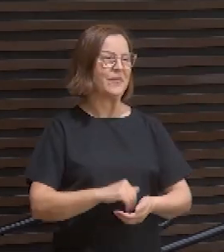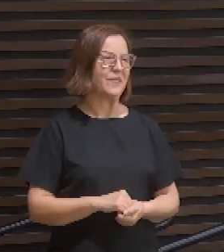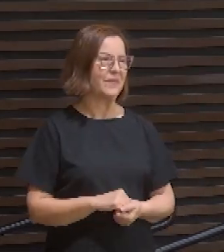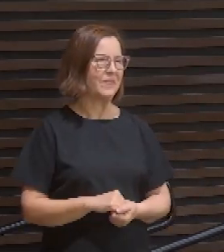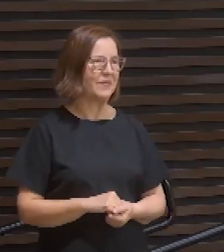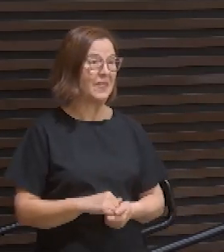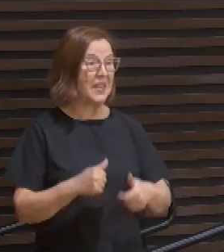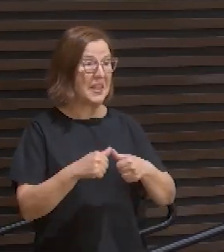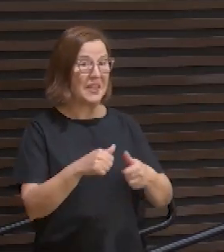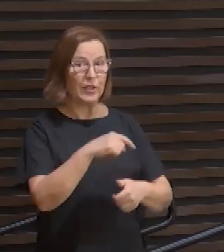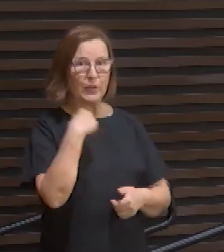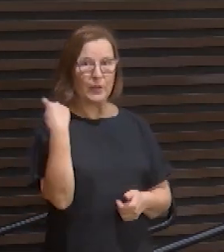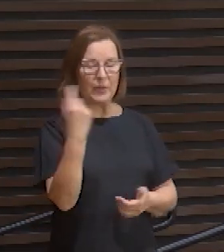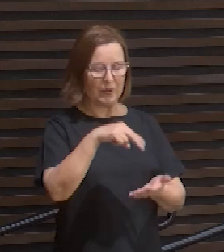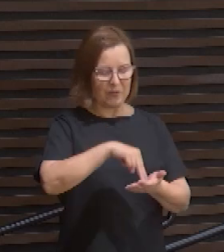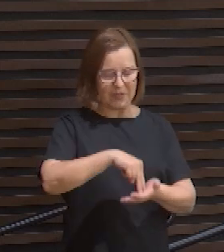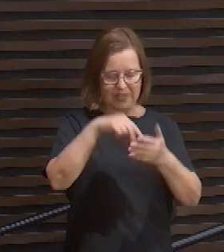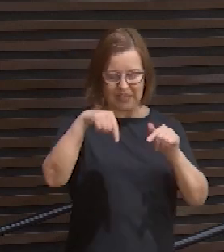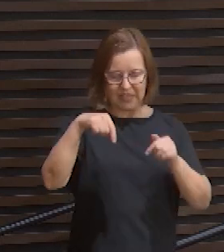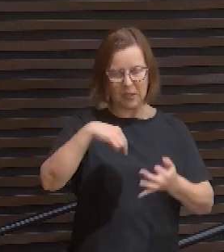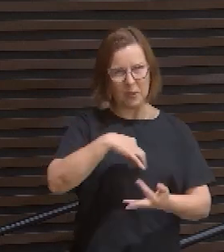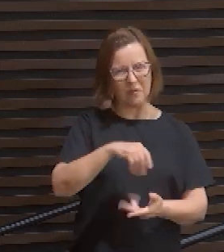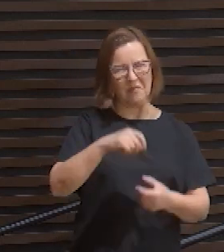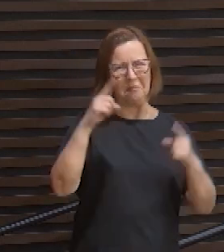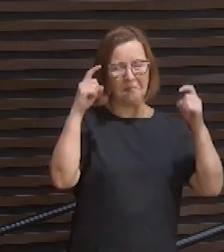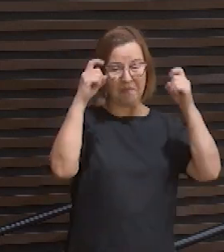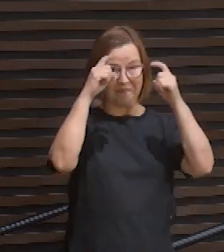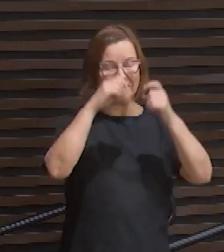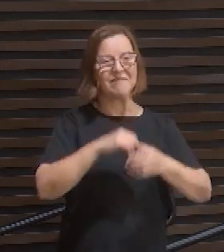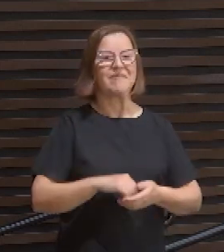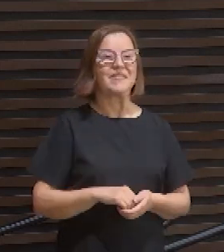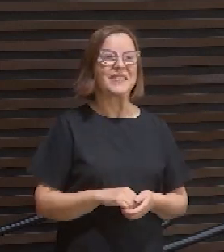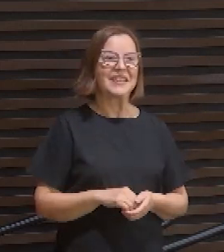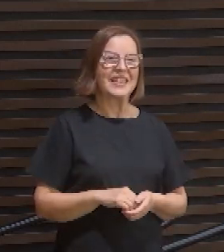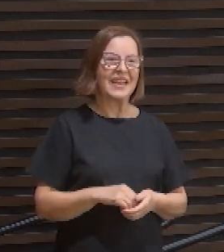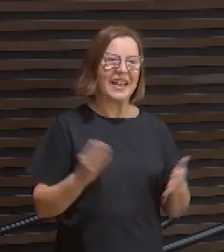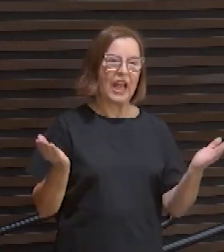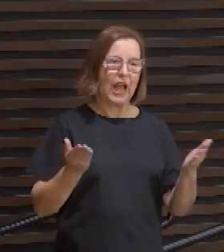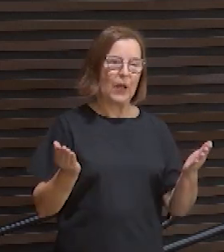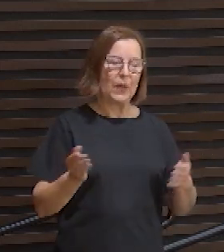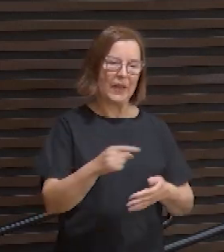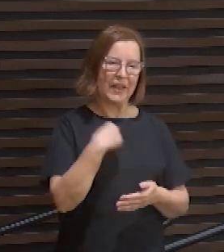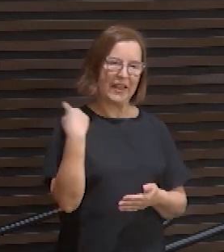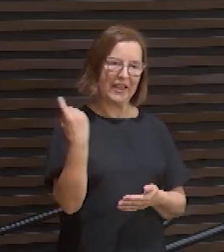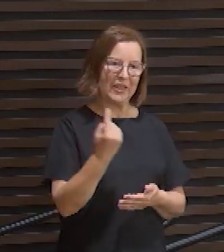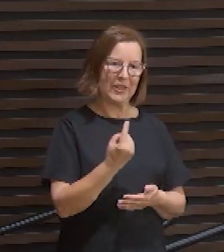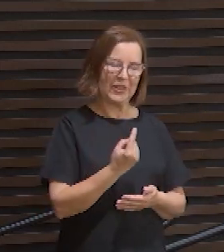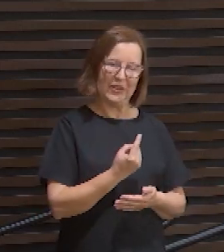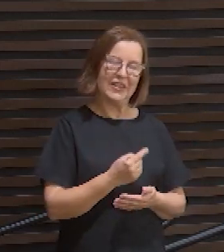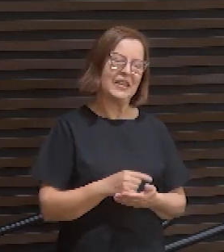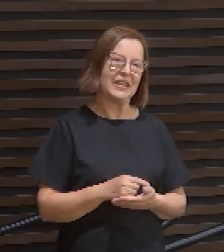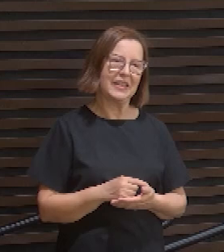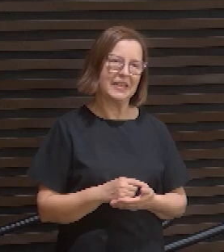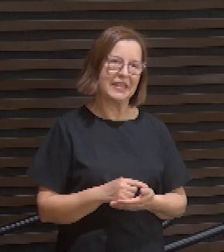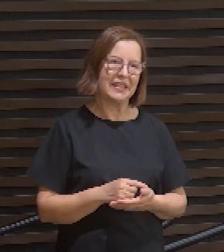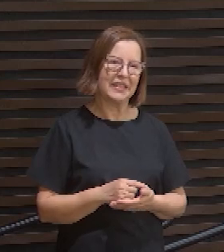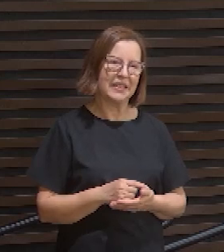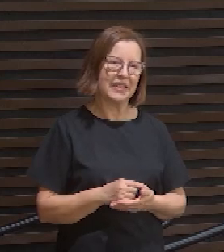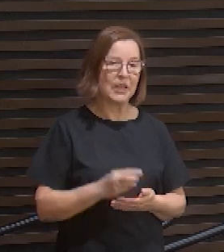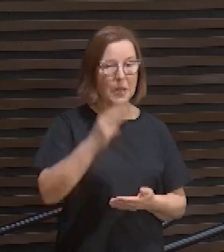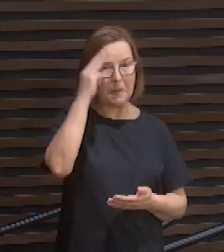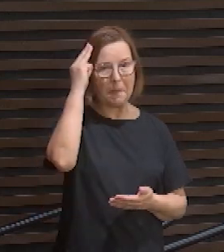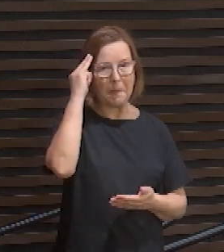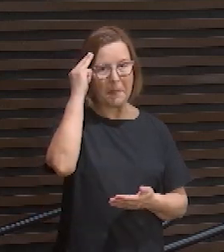É isso que nos sustenta neste mundo tão difícil. Então agora eu convido a igreja a gente voltar e meditar verso a verso nesse